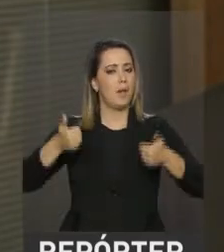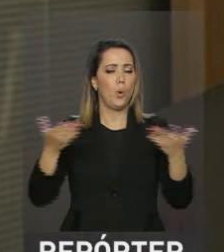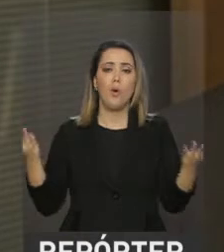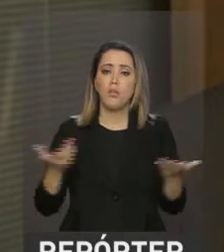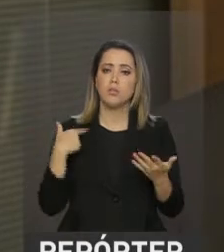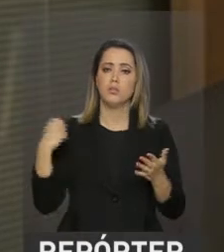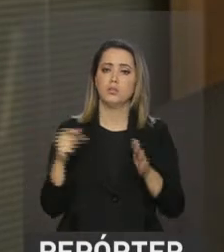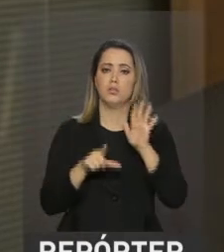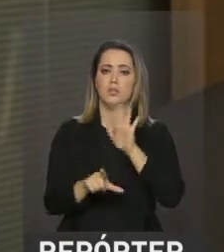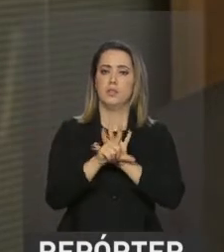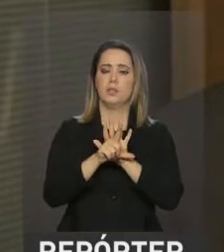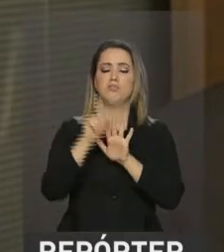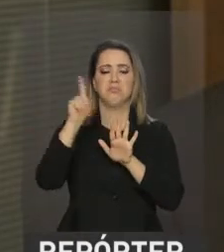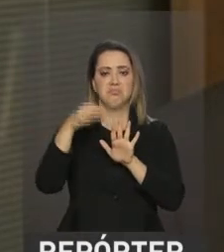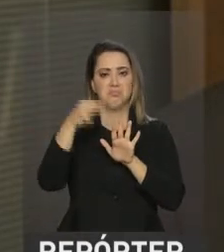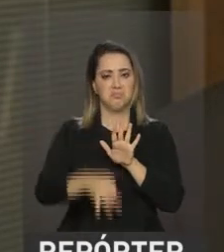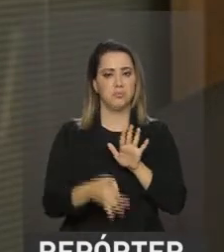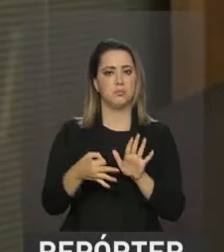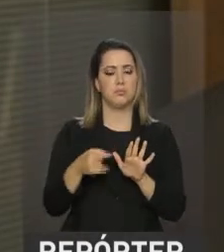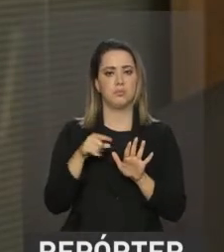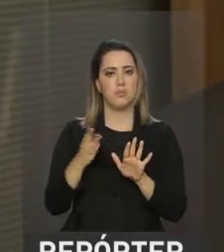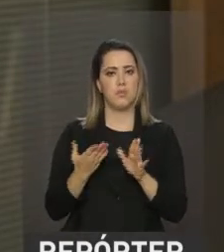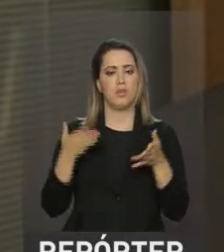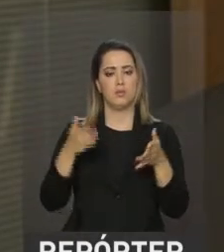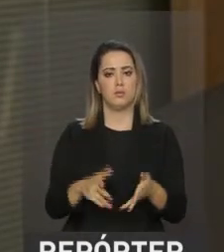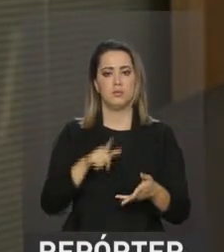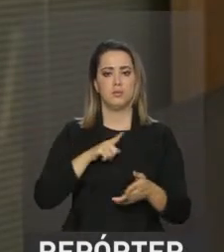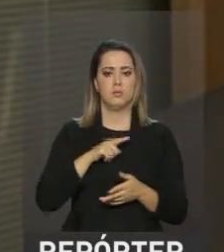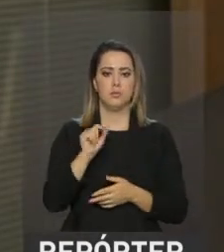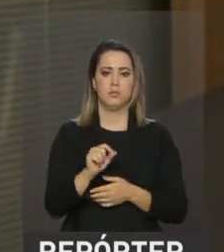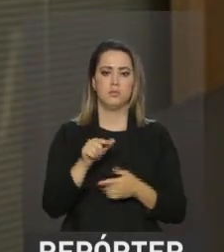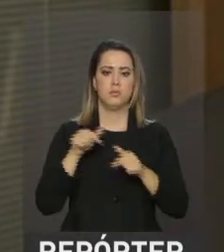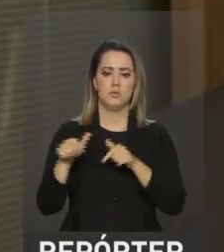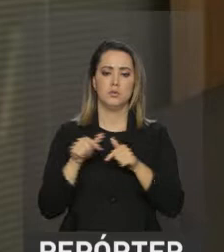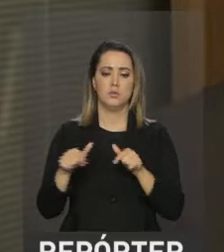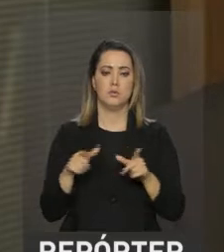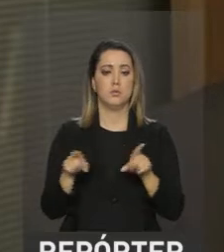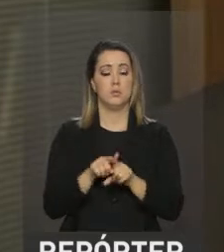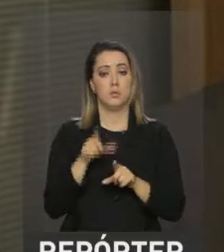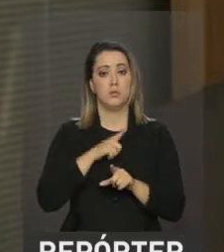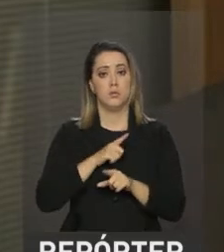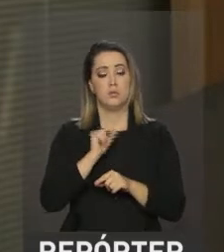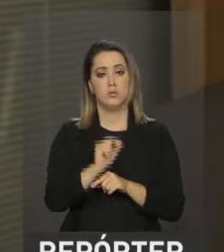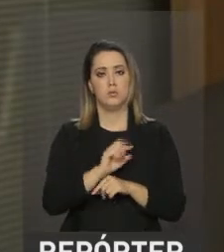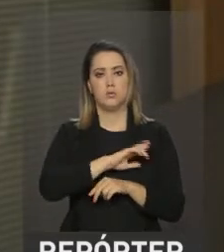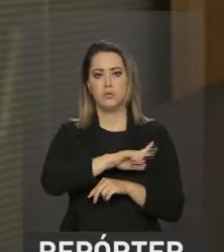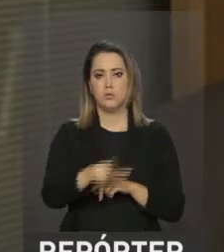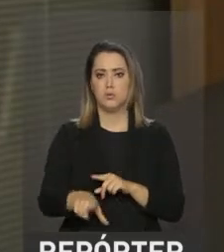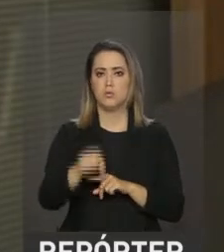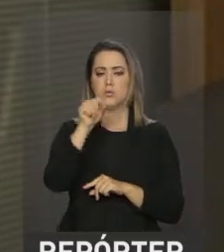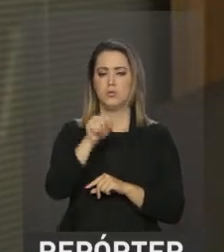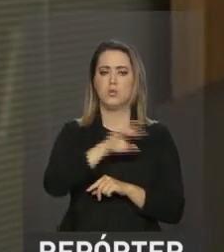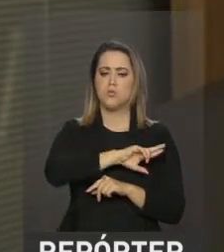com a reforma com certeza as partes poderão ter né trabalhadores vez poderão ter muitas opções